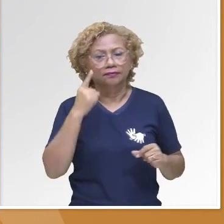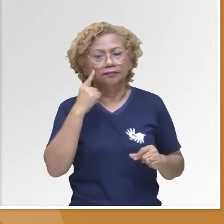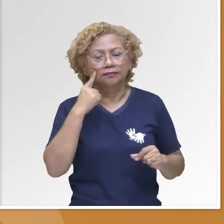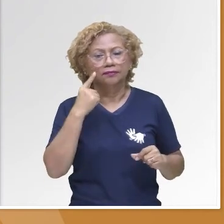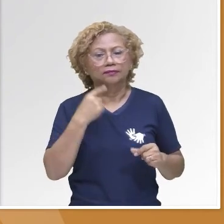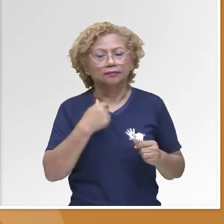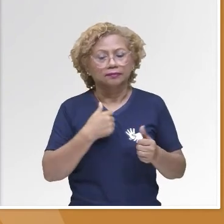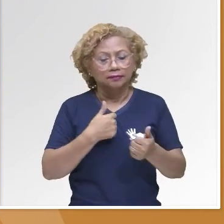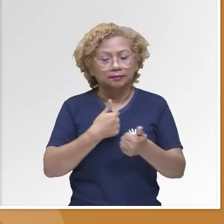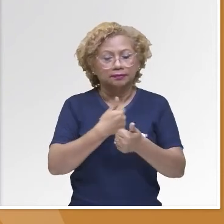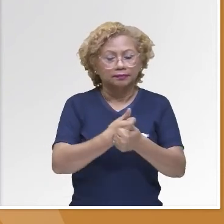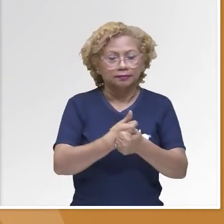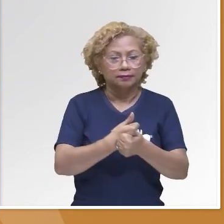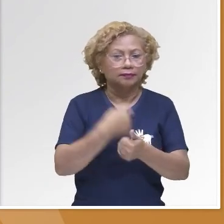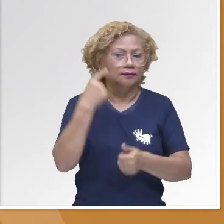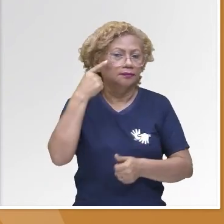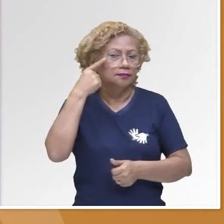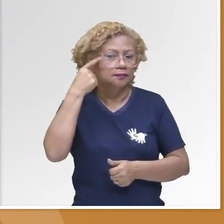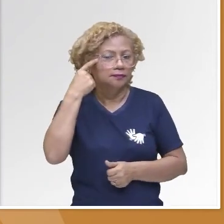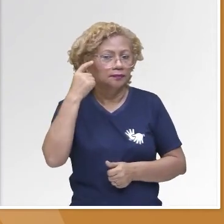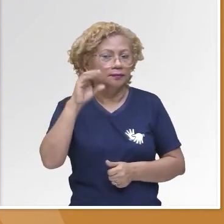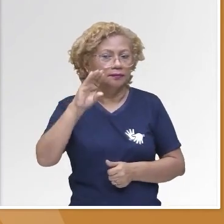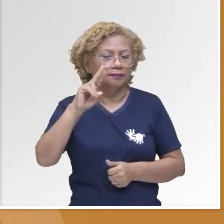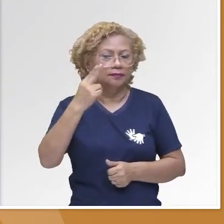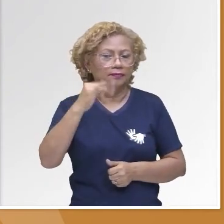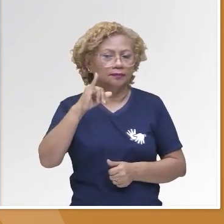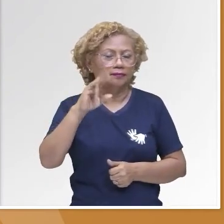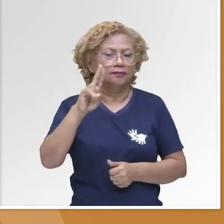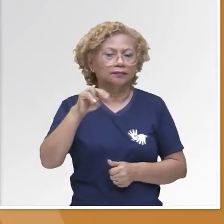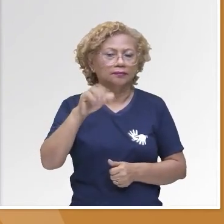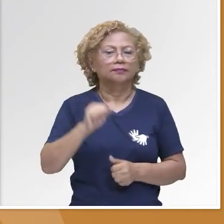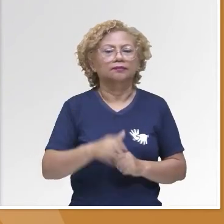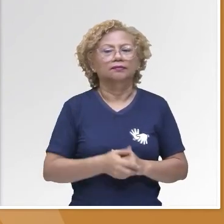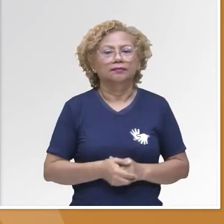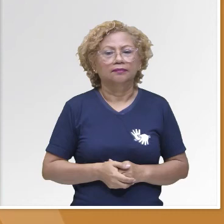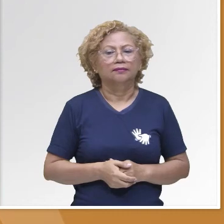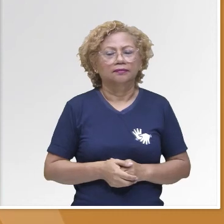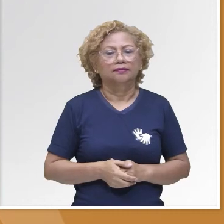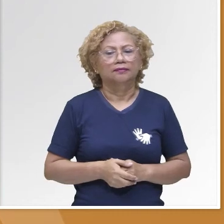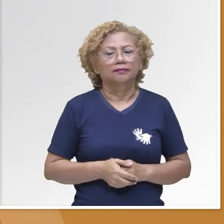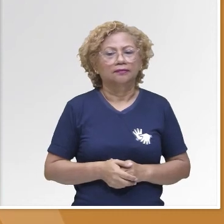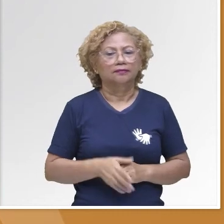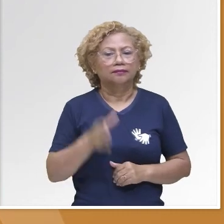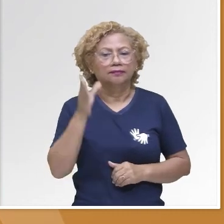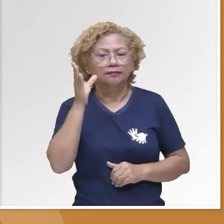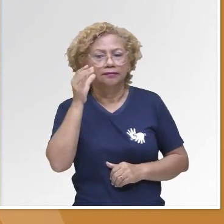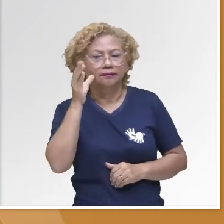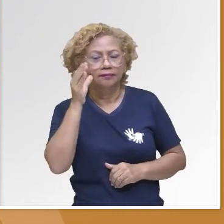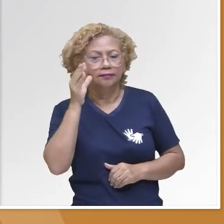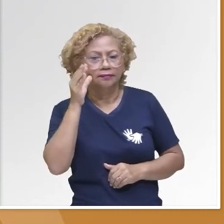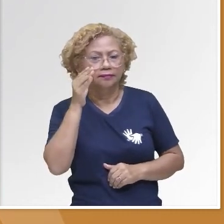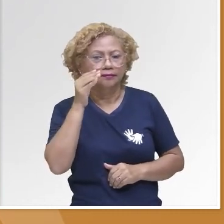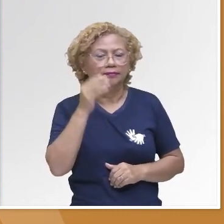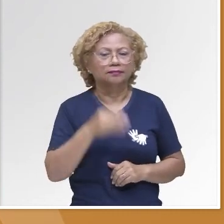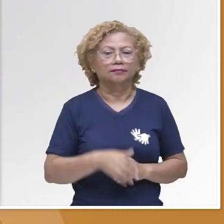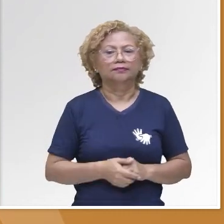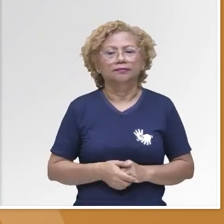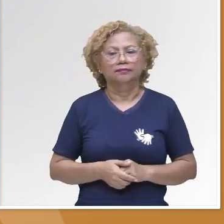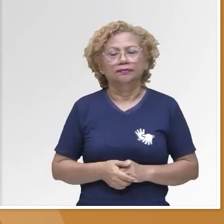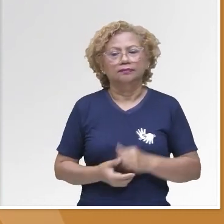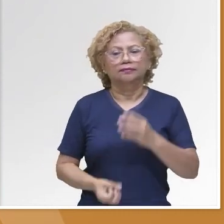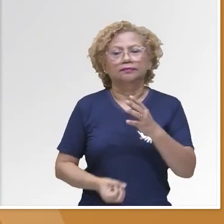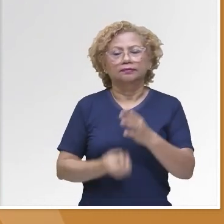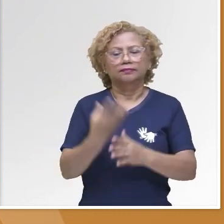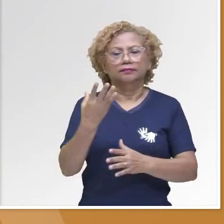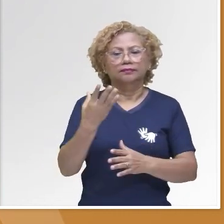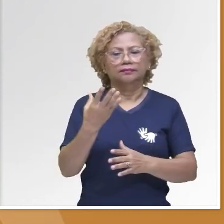em toda essa área aqui, né, que eu circulei para vocês, a gente tem essa formação, né, dos tigres e